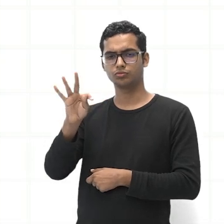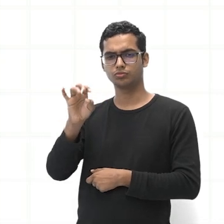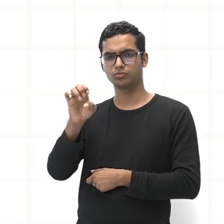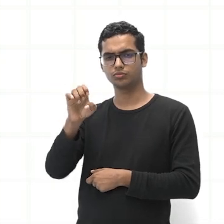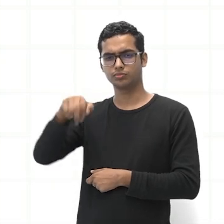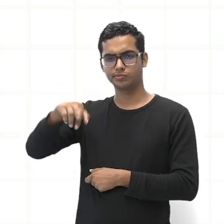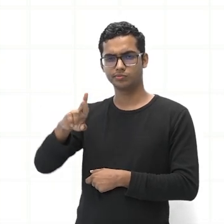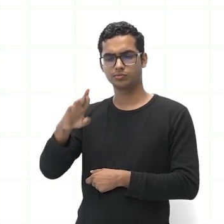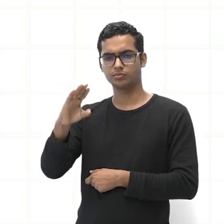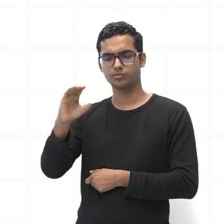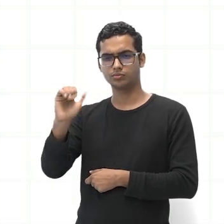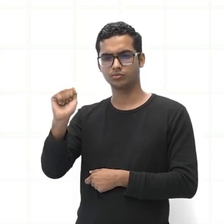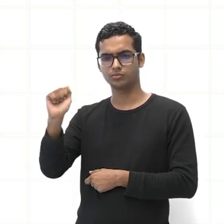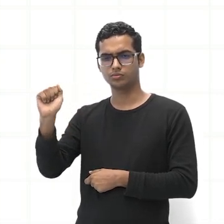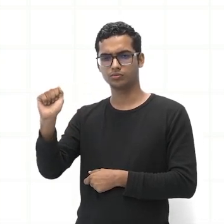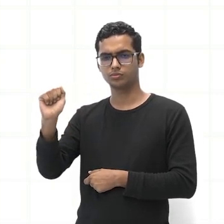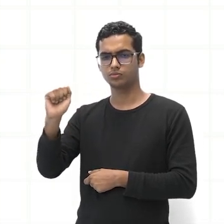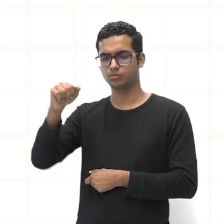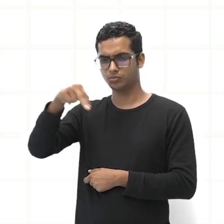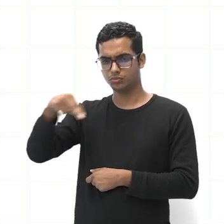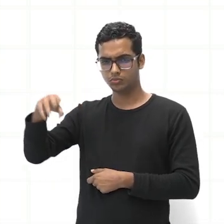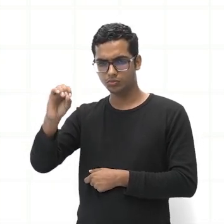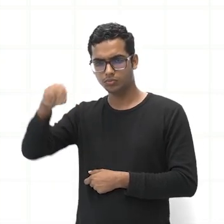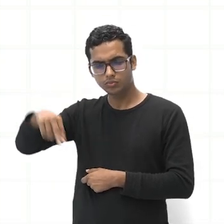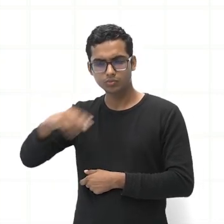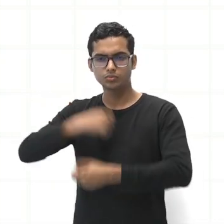por Walter Kennel em